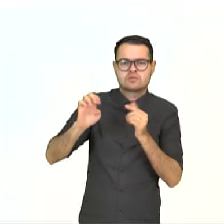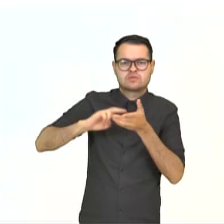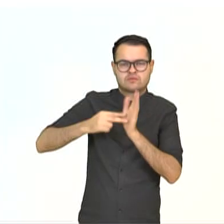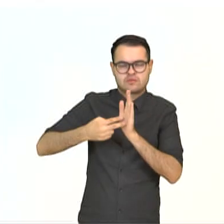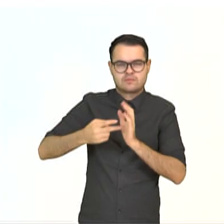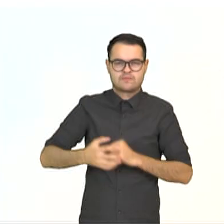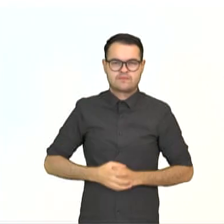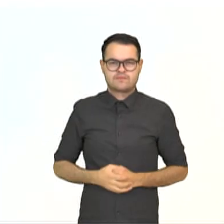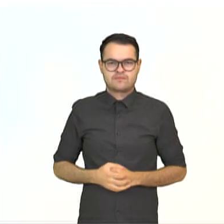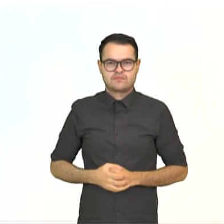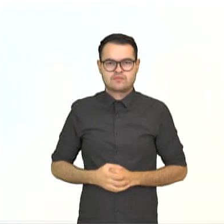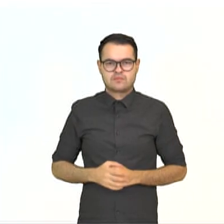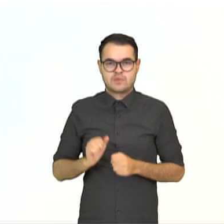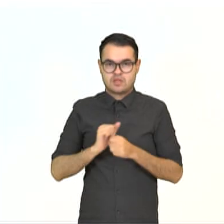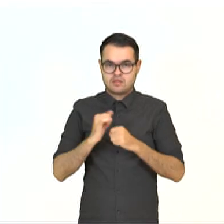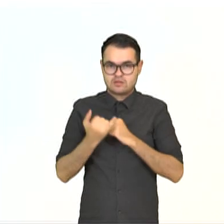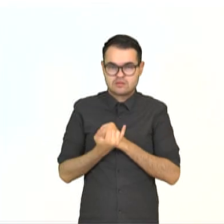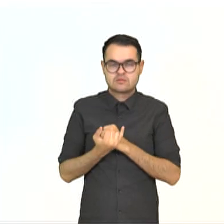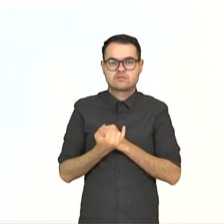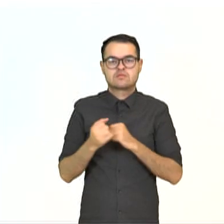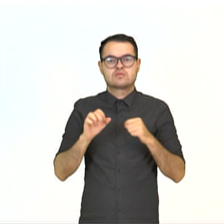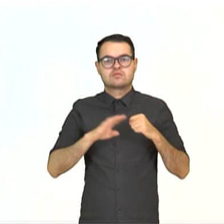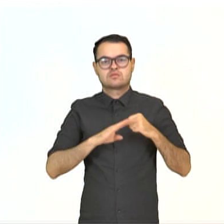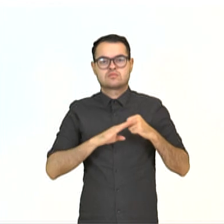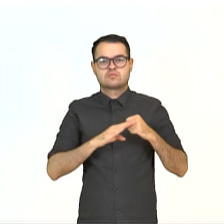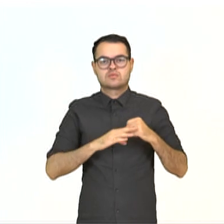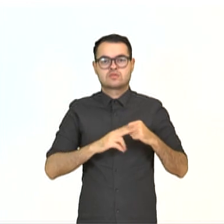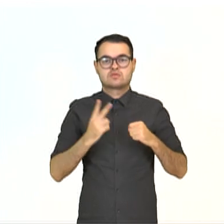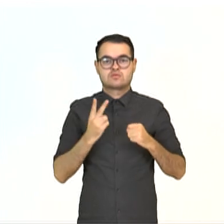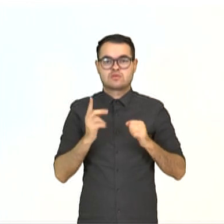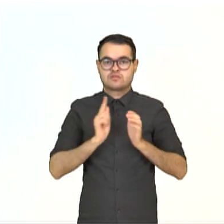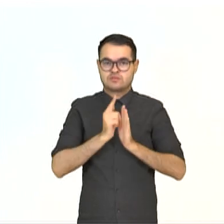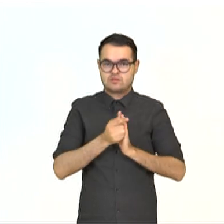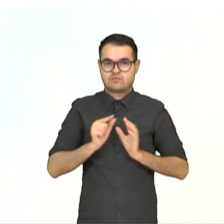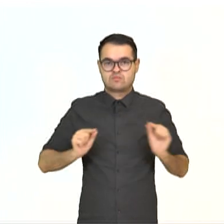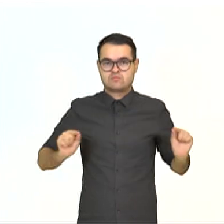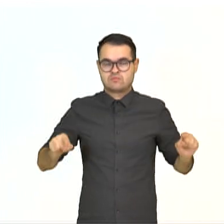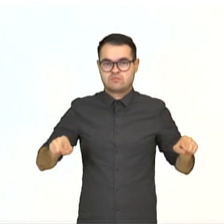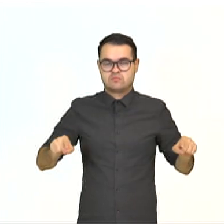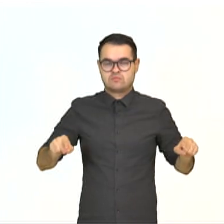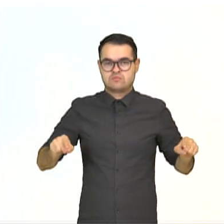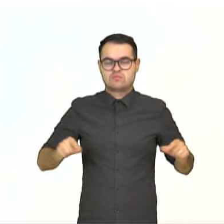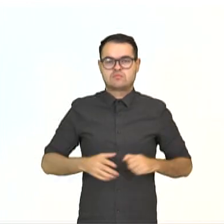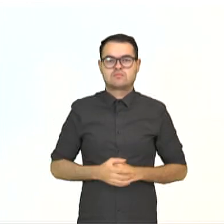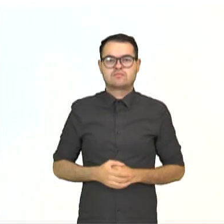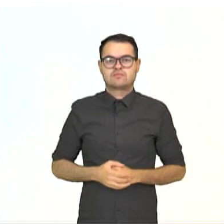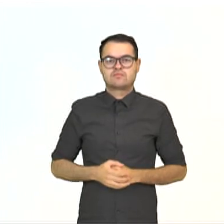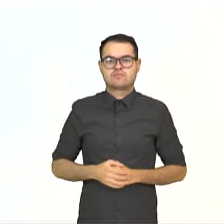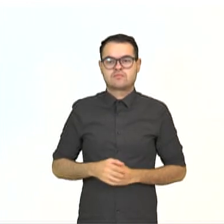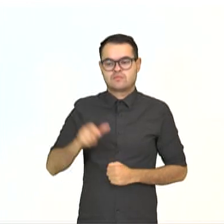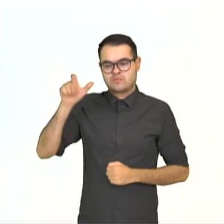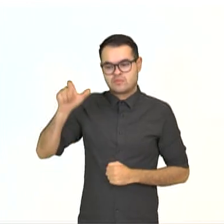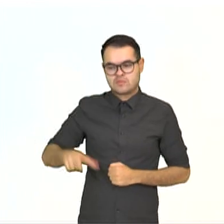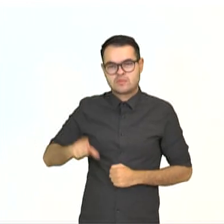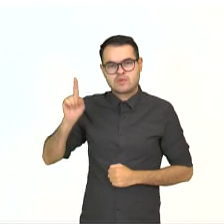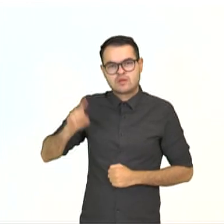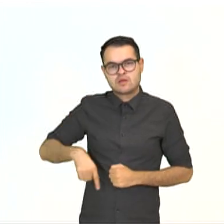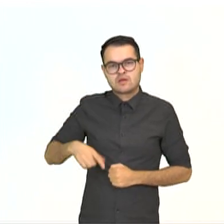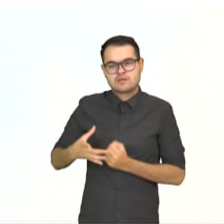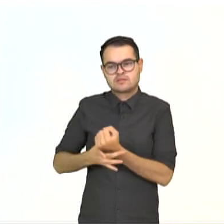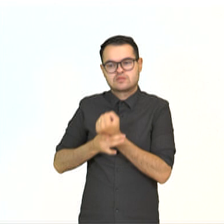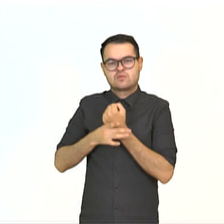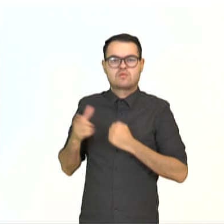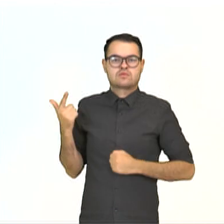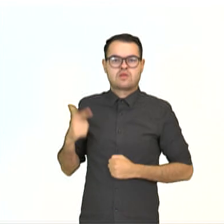dele. Adjetivo e substantivo de dois gêneros. Disse de ou indivíduo canhestro,